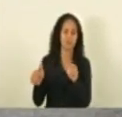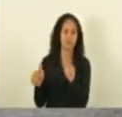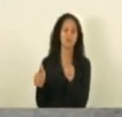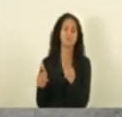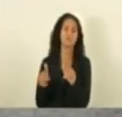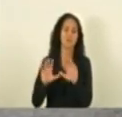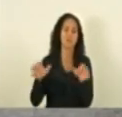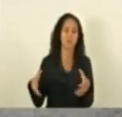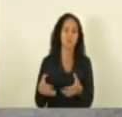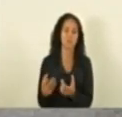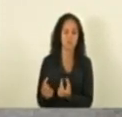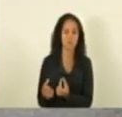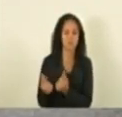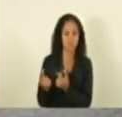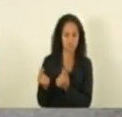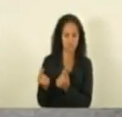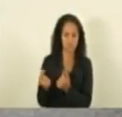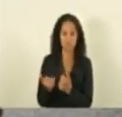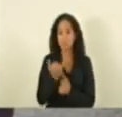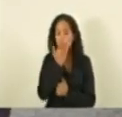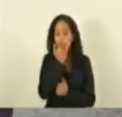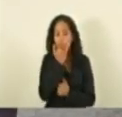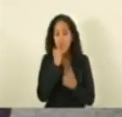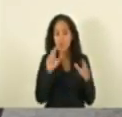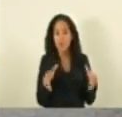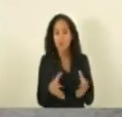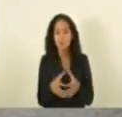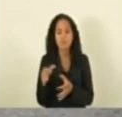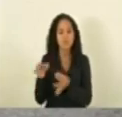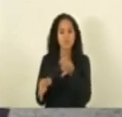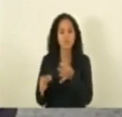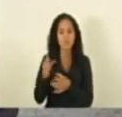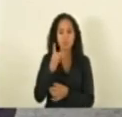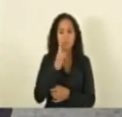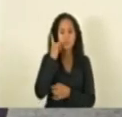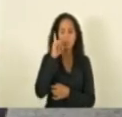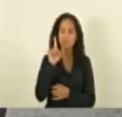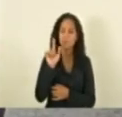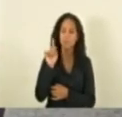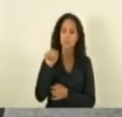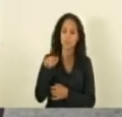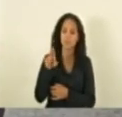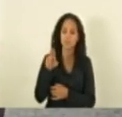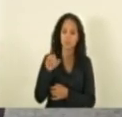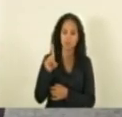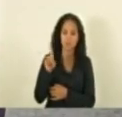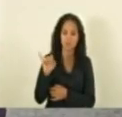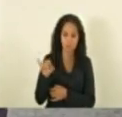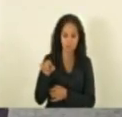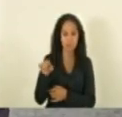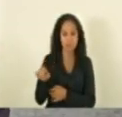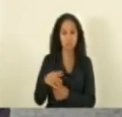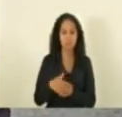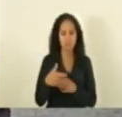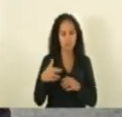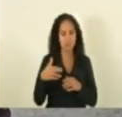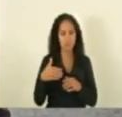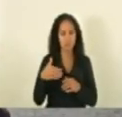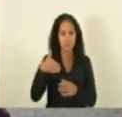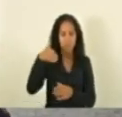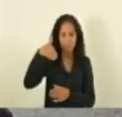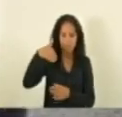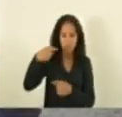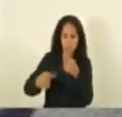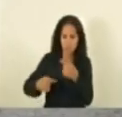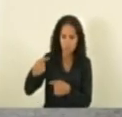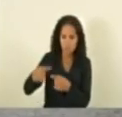presidente. De justiça, do deputado Gandini. E eu coloco em discussão. Em votação,